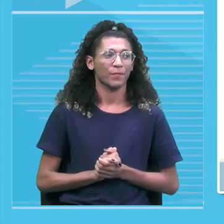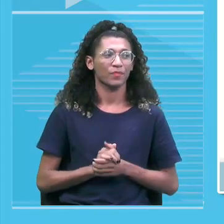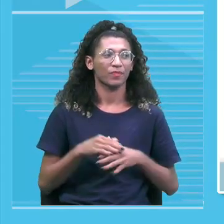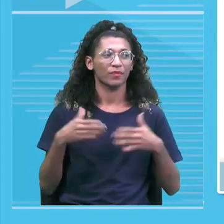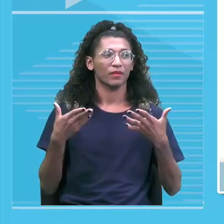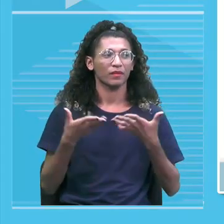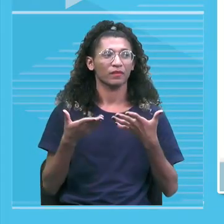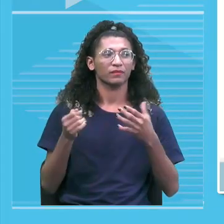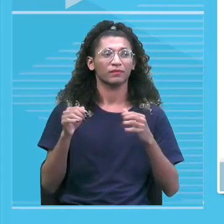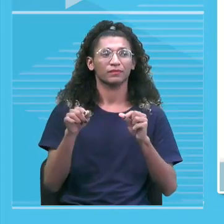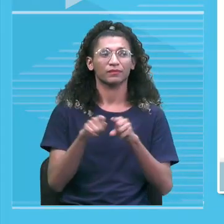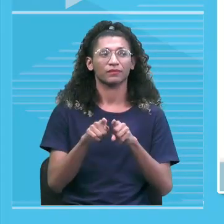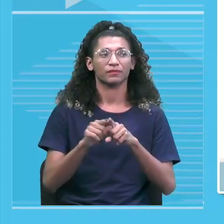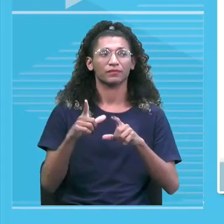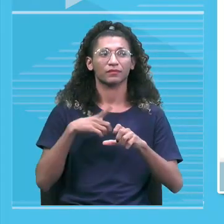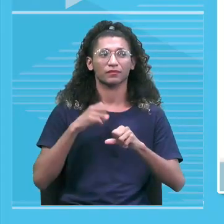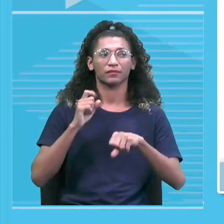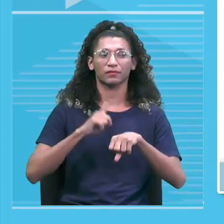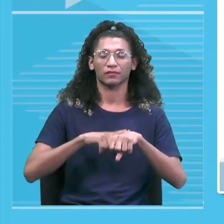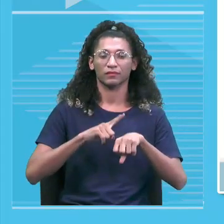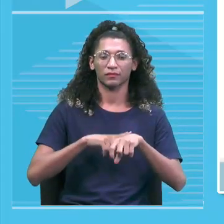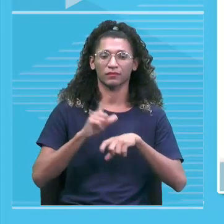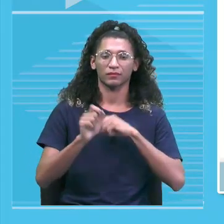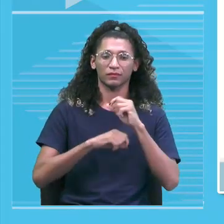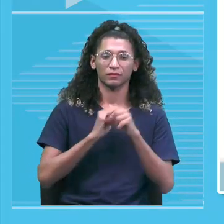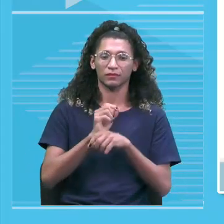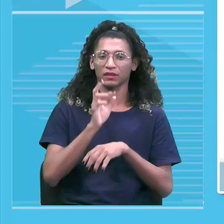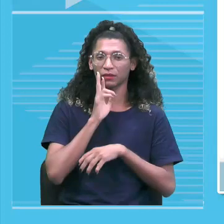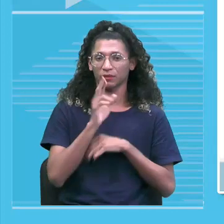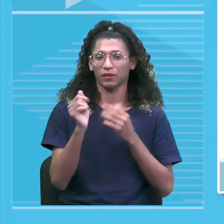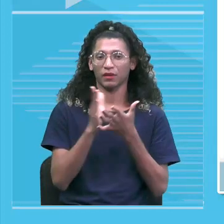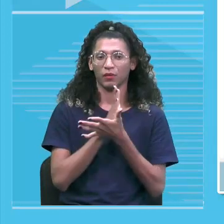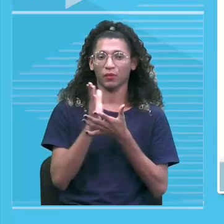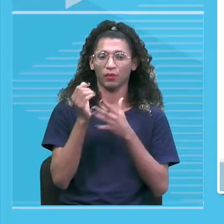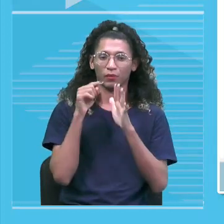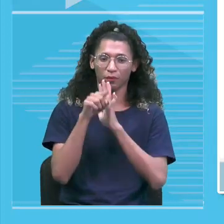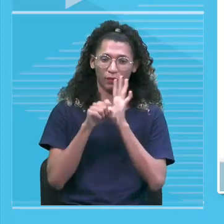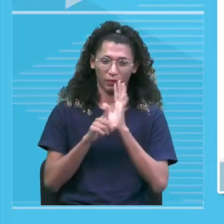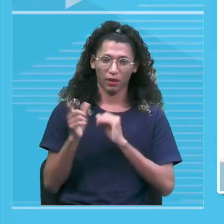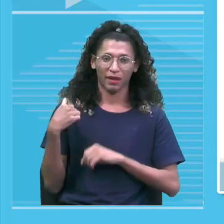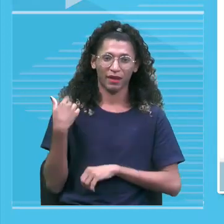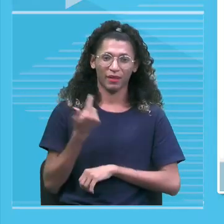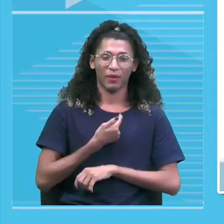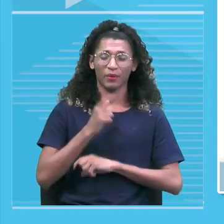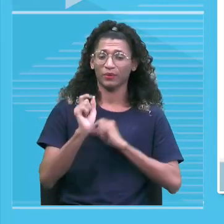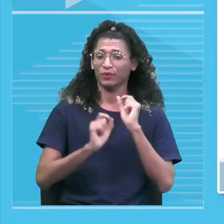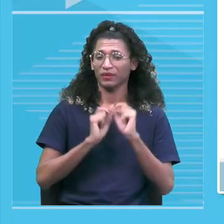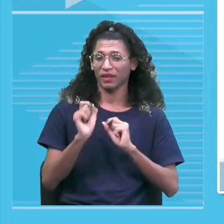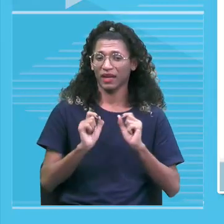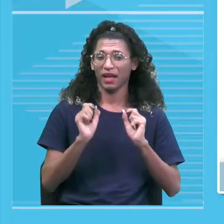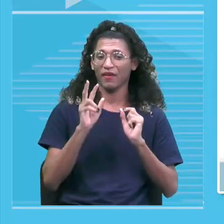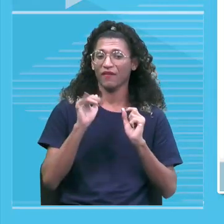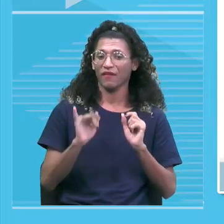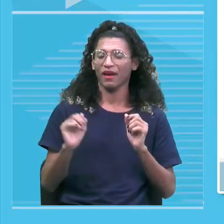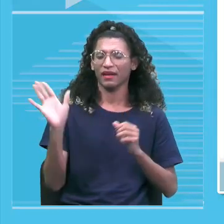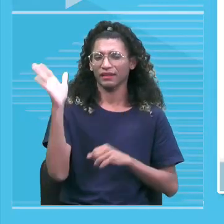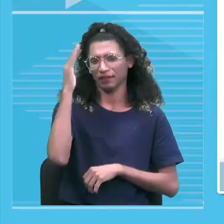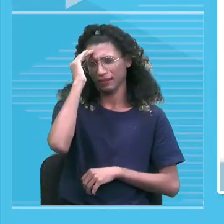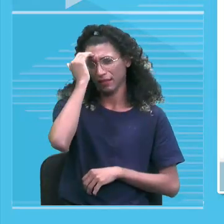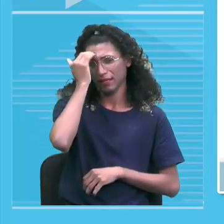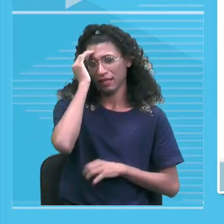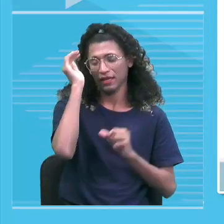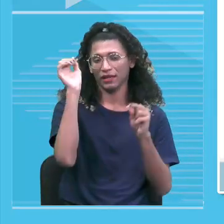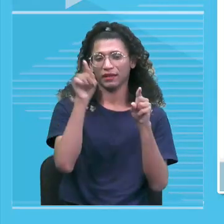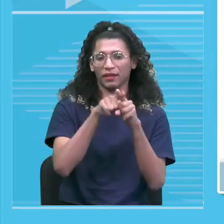ter um momento da prática o momento de resolução de questões que a gente vai estar compreendendo